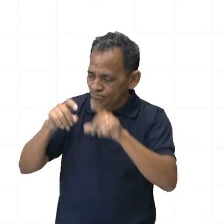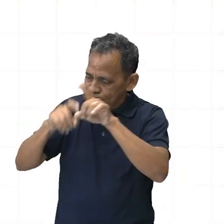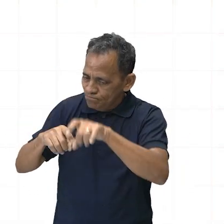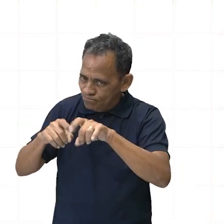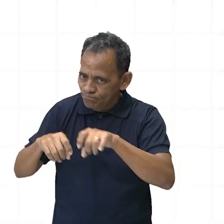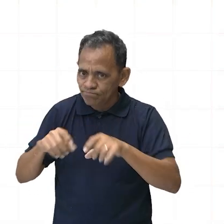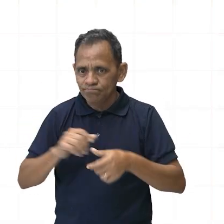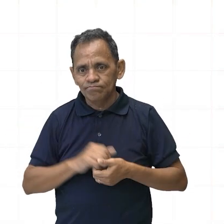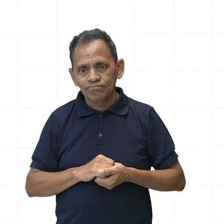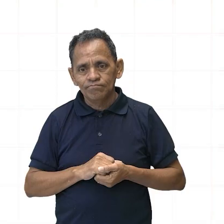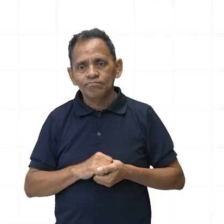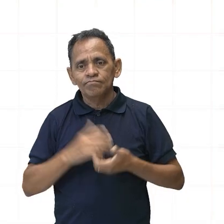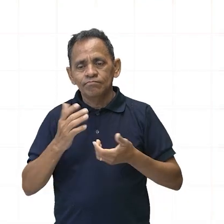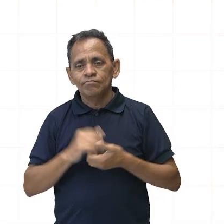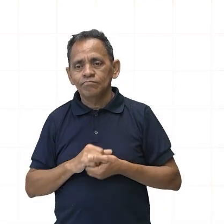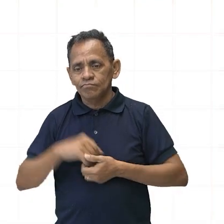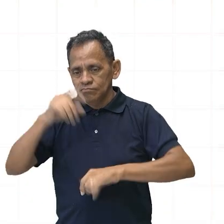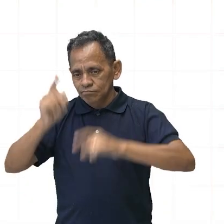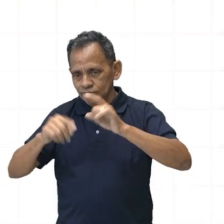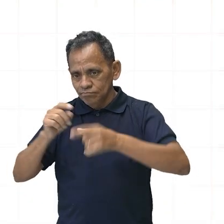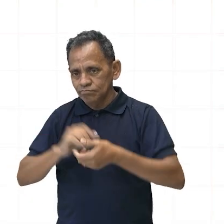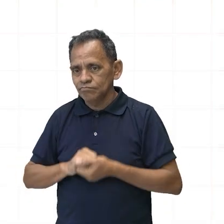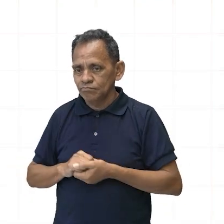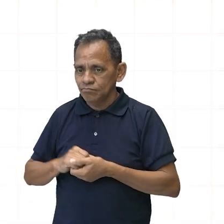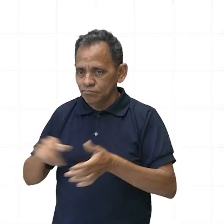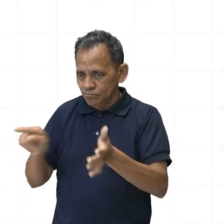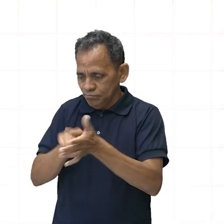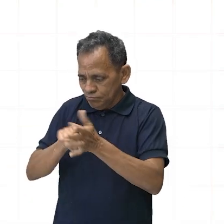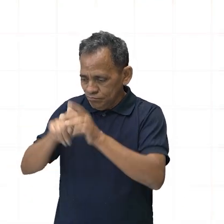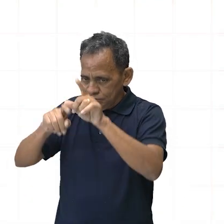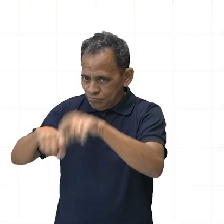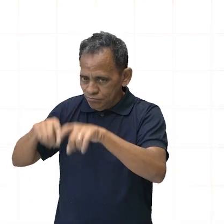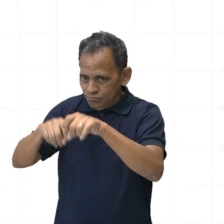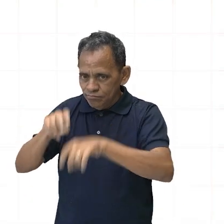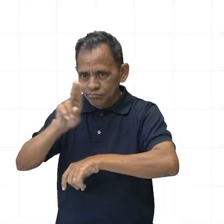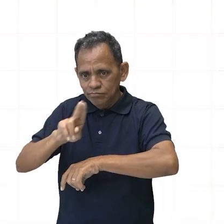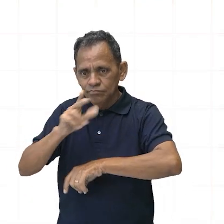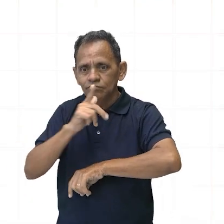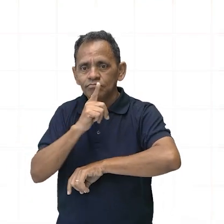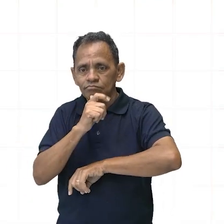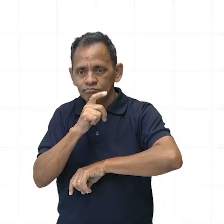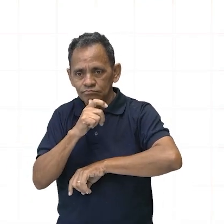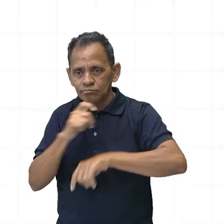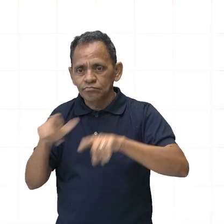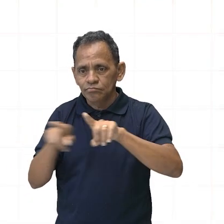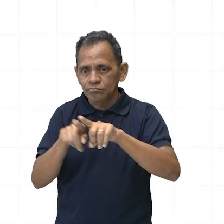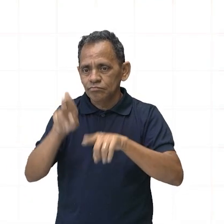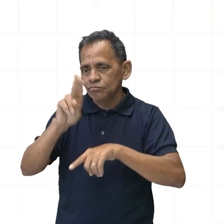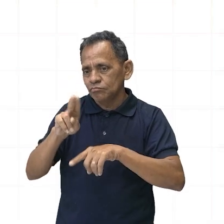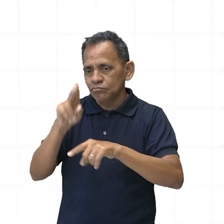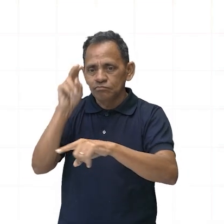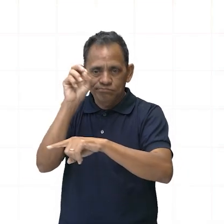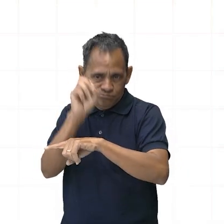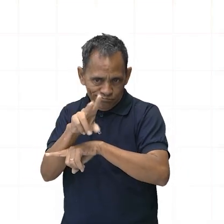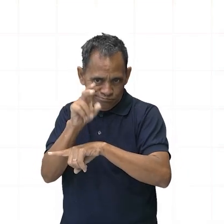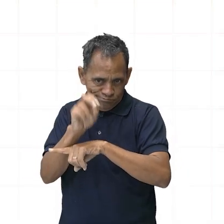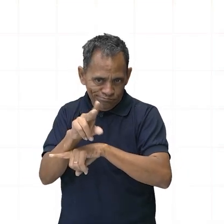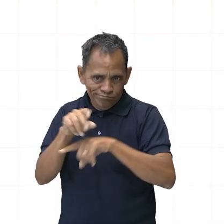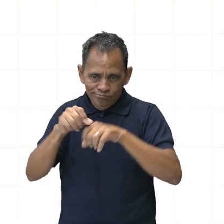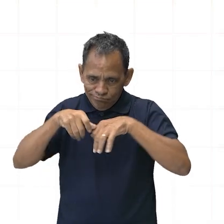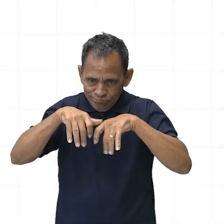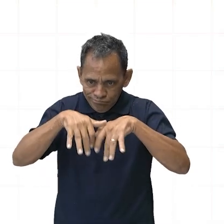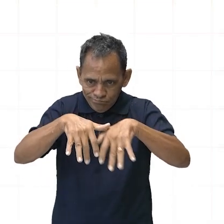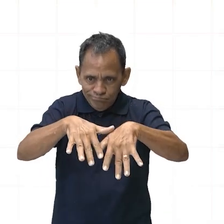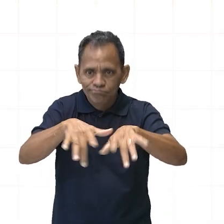ali. Então, os insumos agrícolas, a utilização da água, a utilização de fertilizantes e